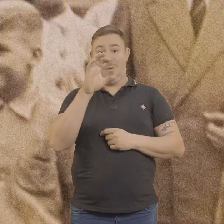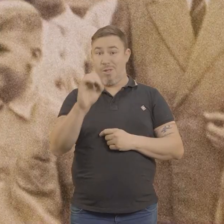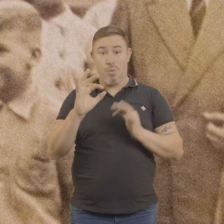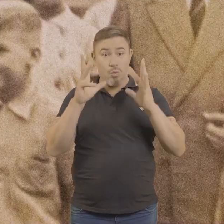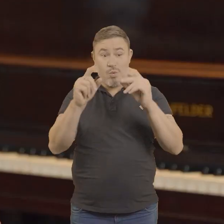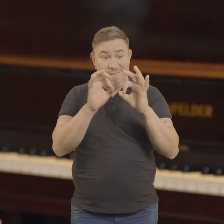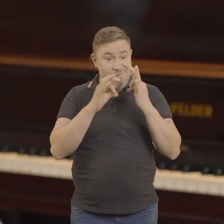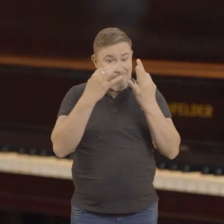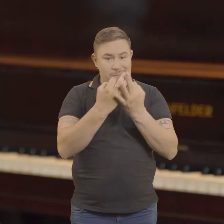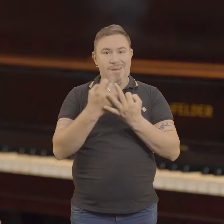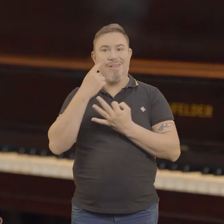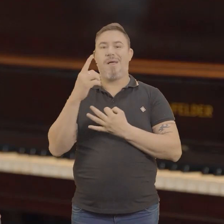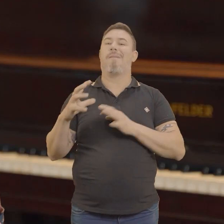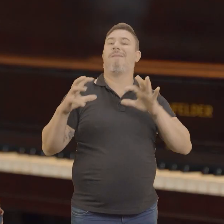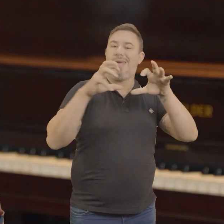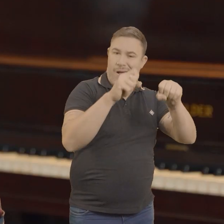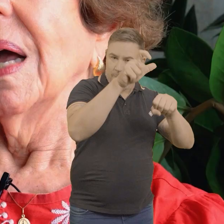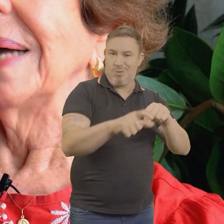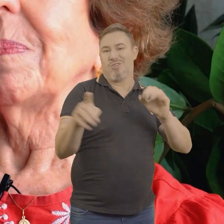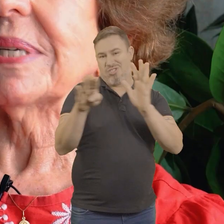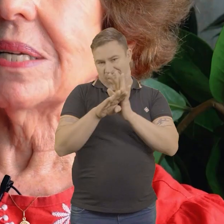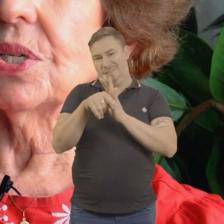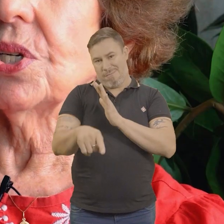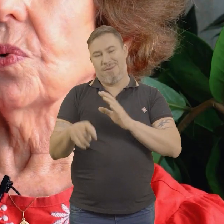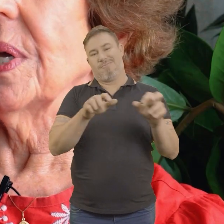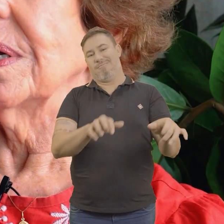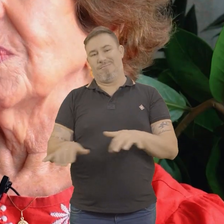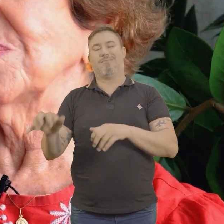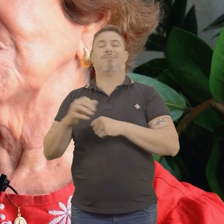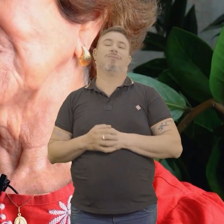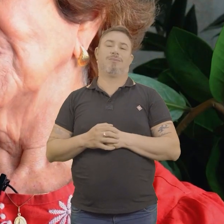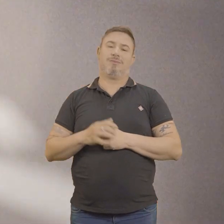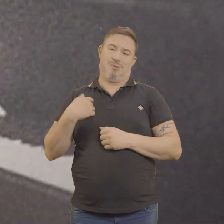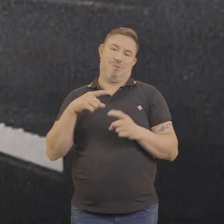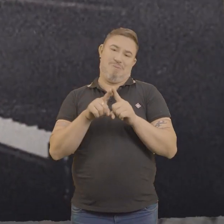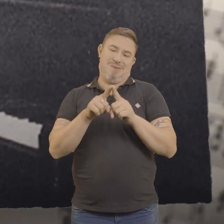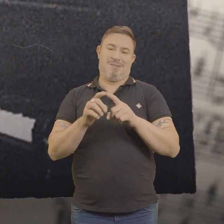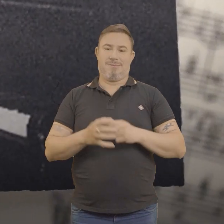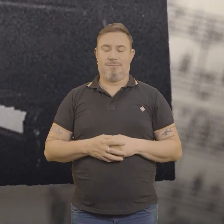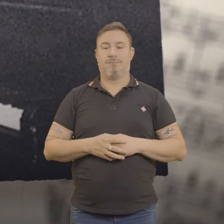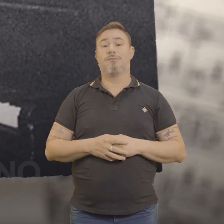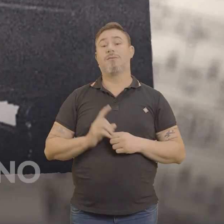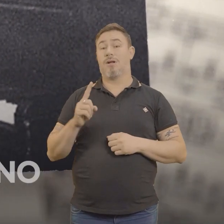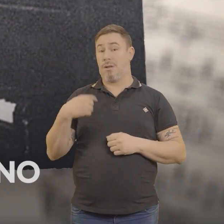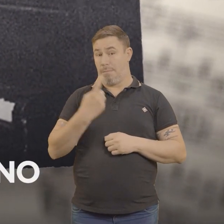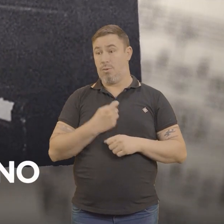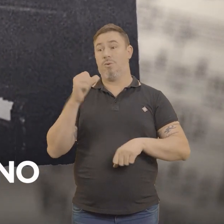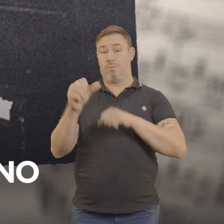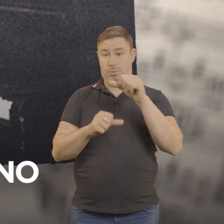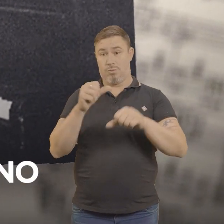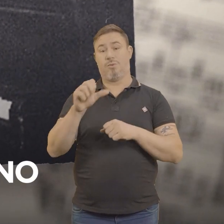inteira buscar o artista, e lá ia eu também. Aí depois que elas se instituíram, resolveram colocar o nome de Alberto Nepomuceno, que